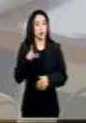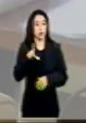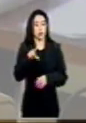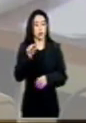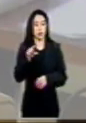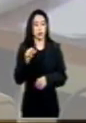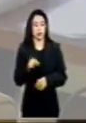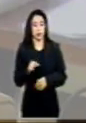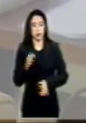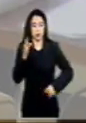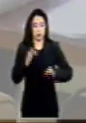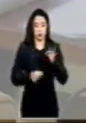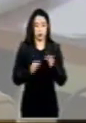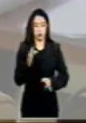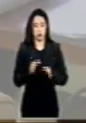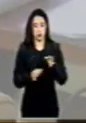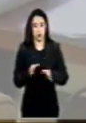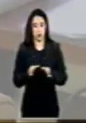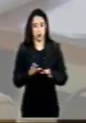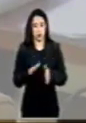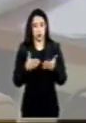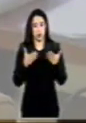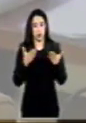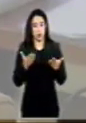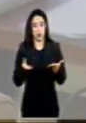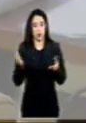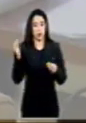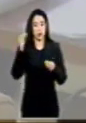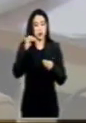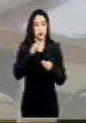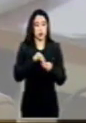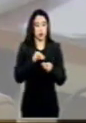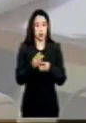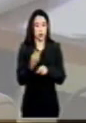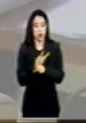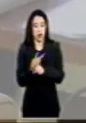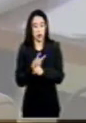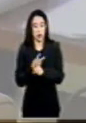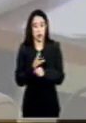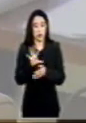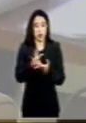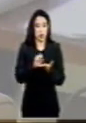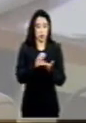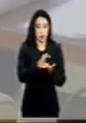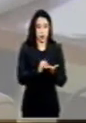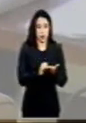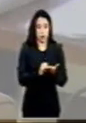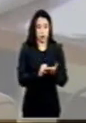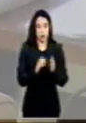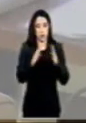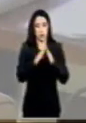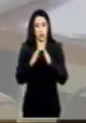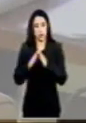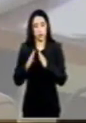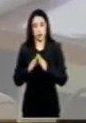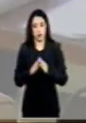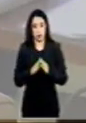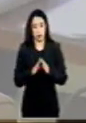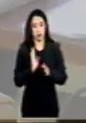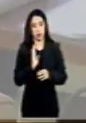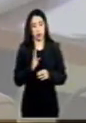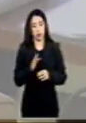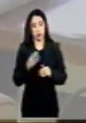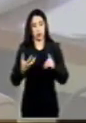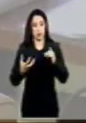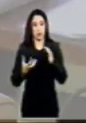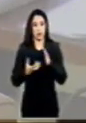atividade jurisdicional, na qual se inclui a determinação de busca e apreensão nas dependências de casas legislativas, há